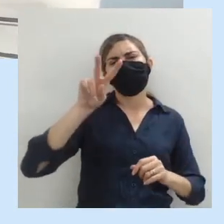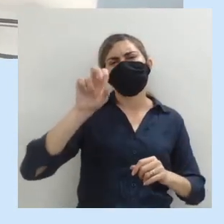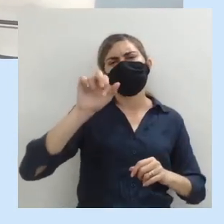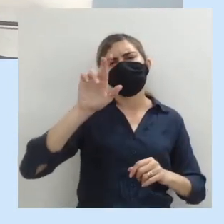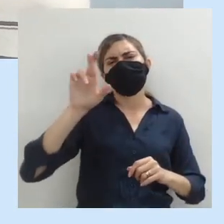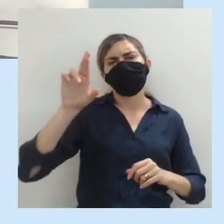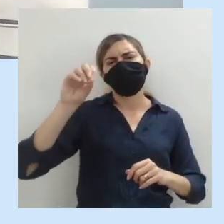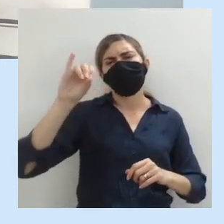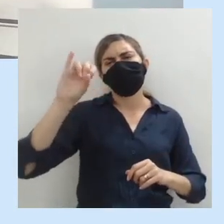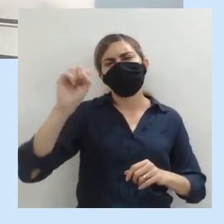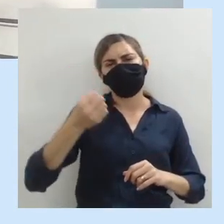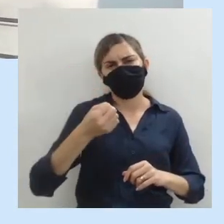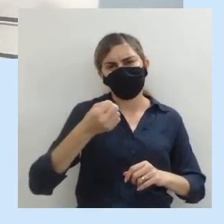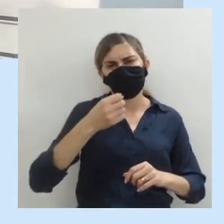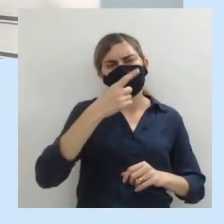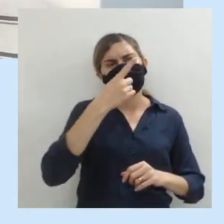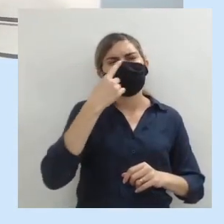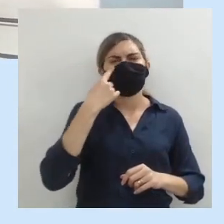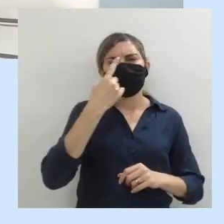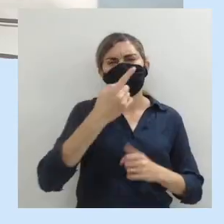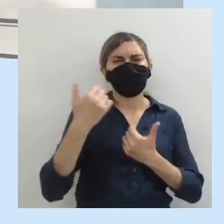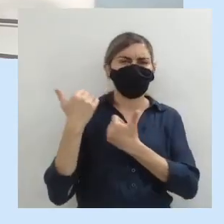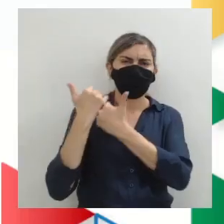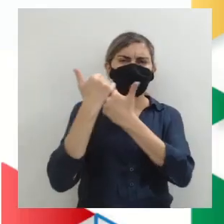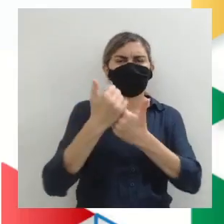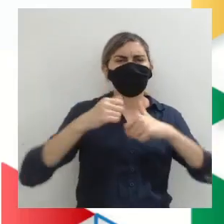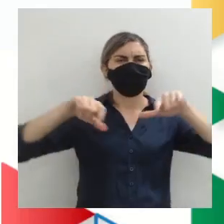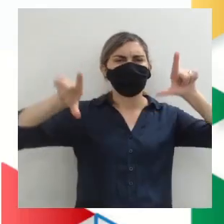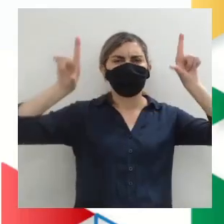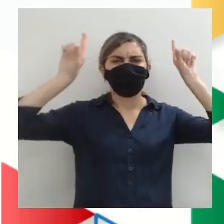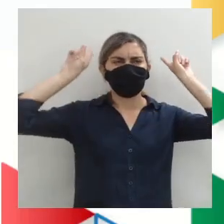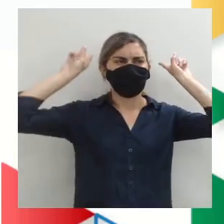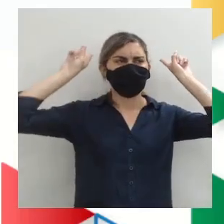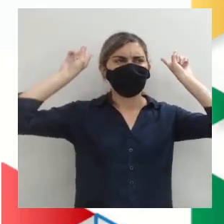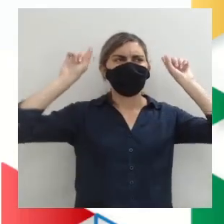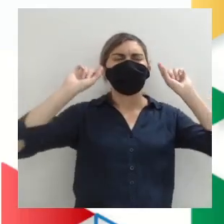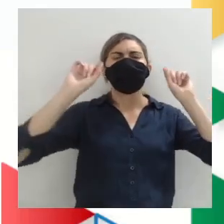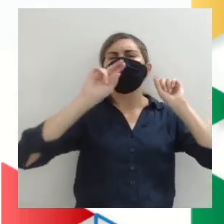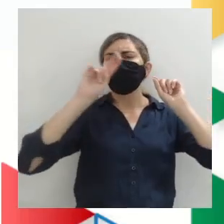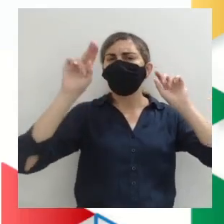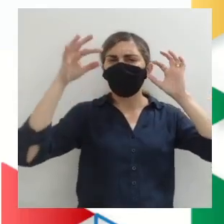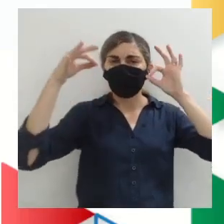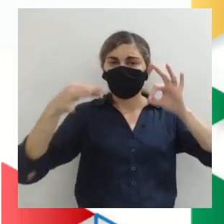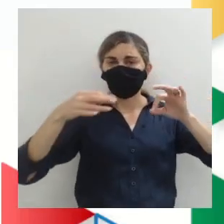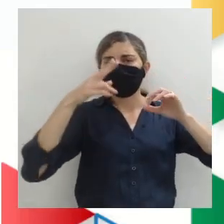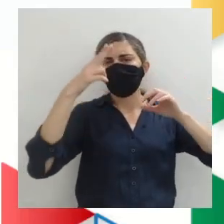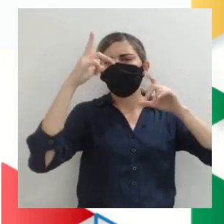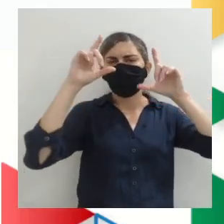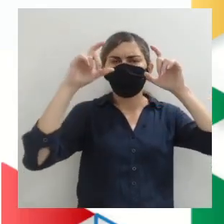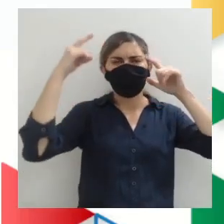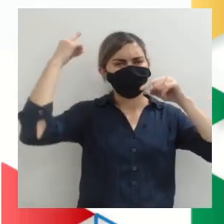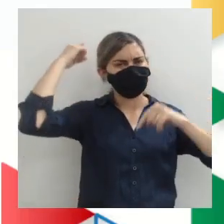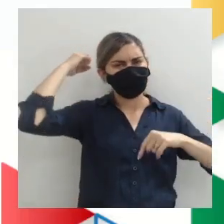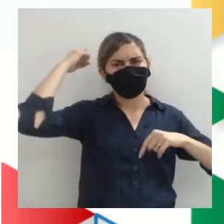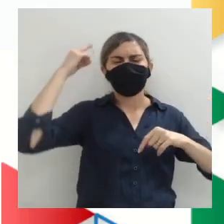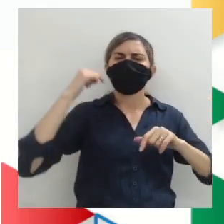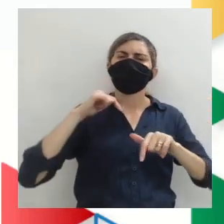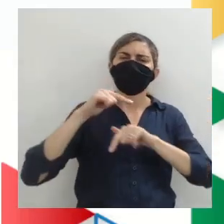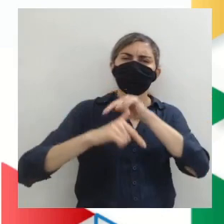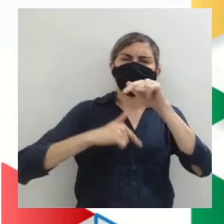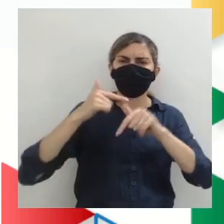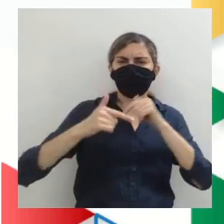Na tela nós temos aqui uma representação de quem seria ele, mais ou menos. Aí vejam só, seus